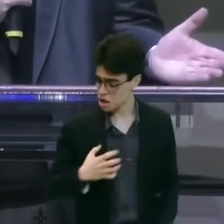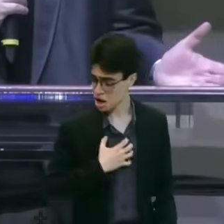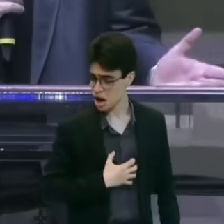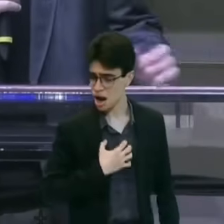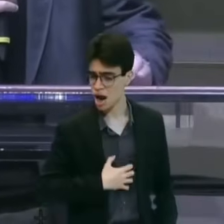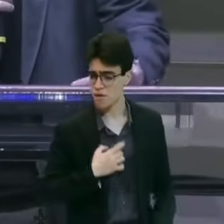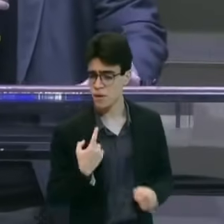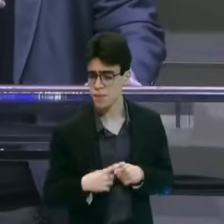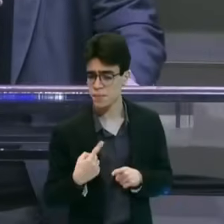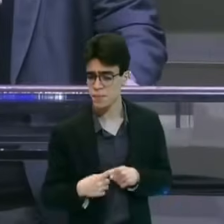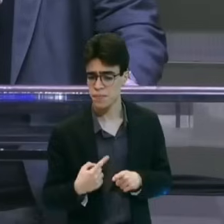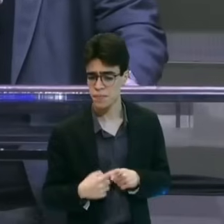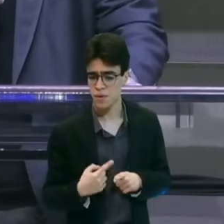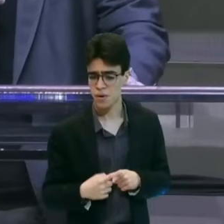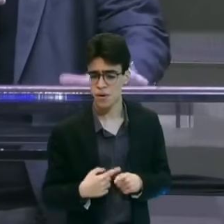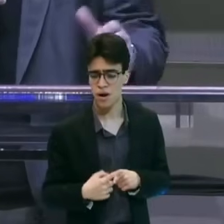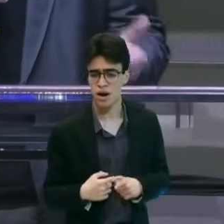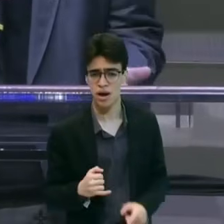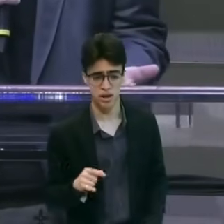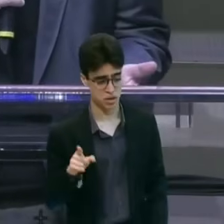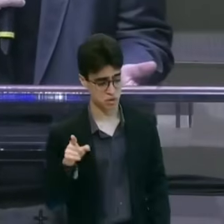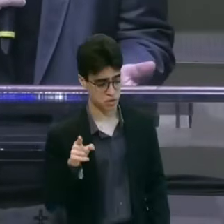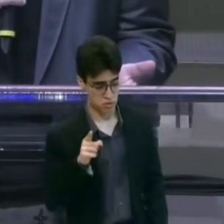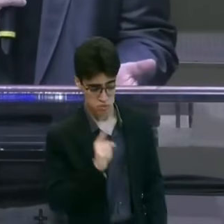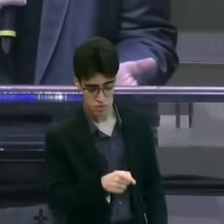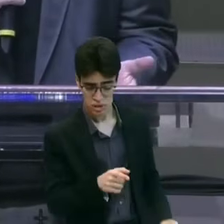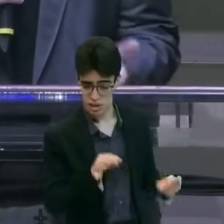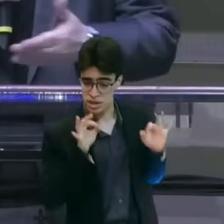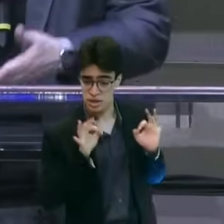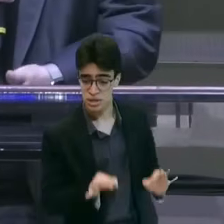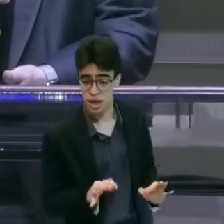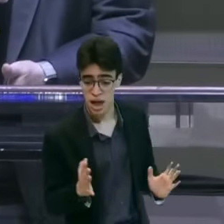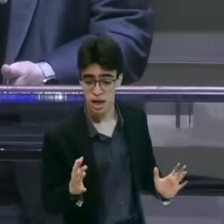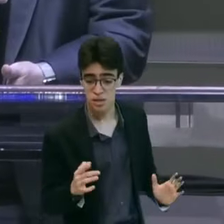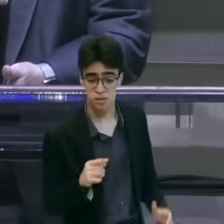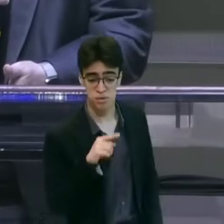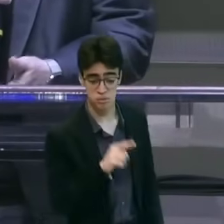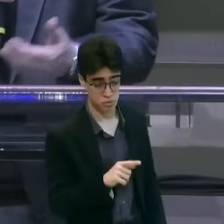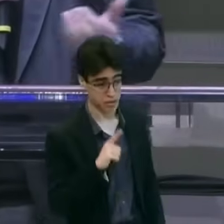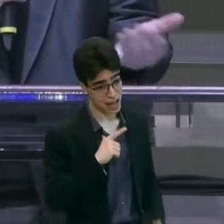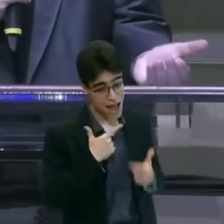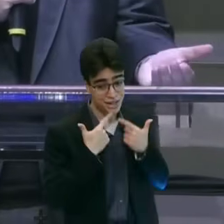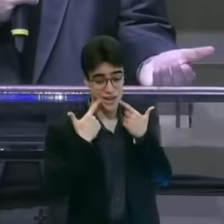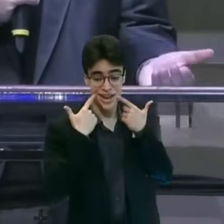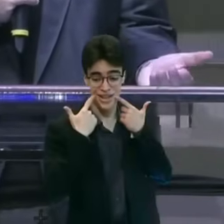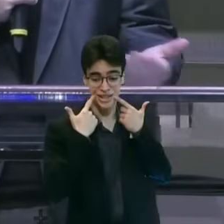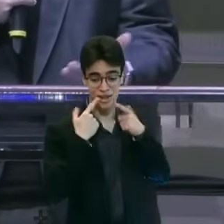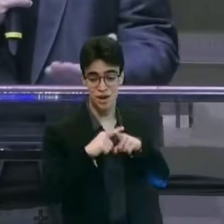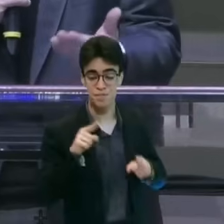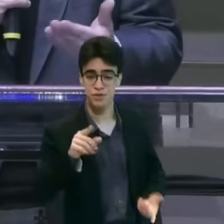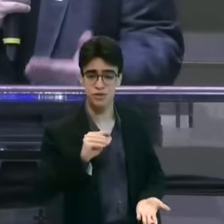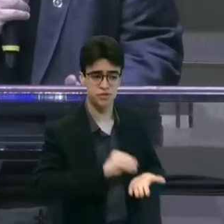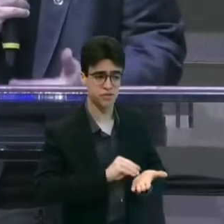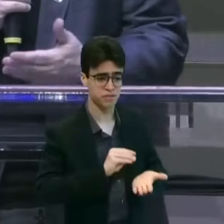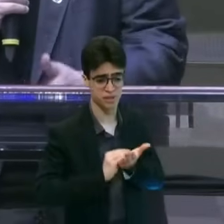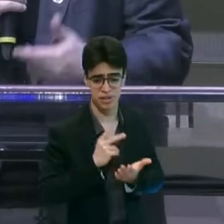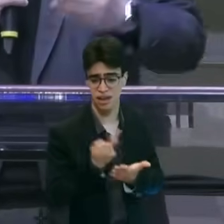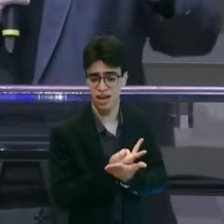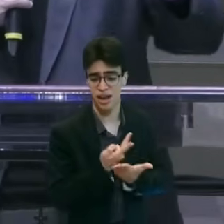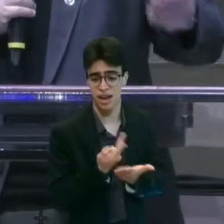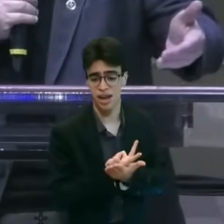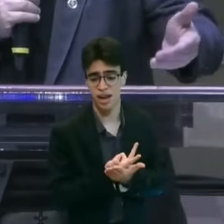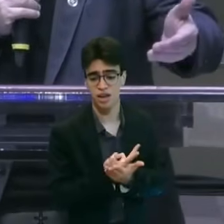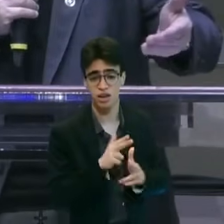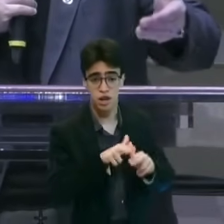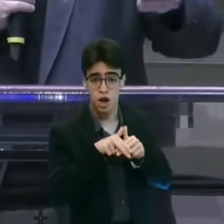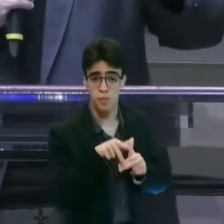anda carrancudo? Se tivesse feito o que é certo, você estaria sorrindo, mas você agiu mal, e por isso o pecado está